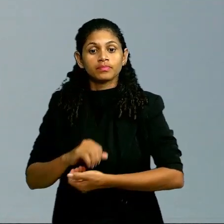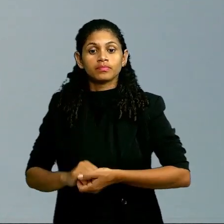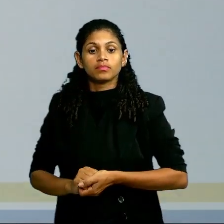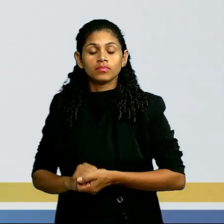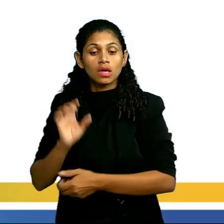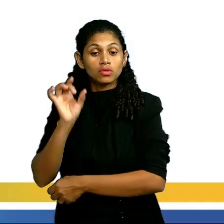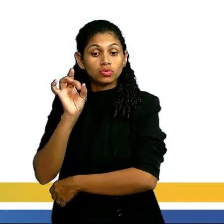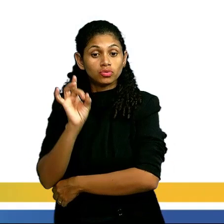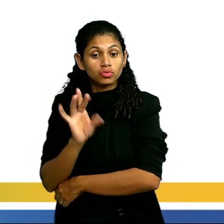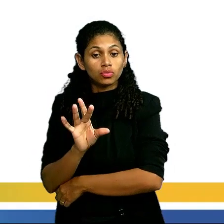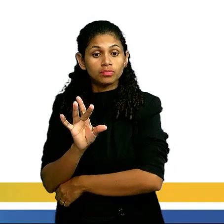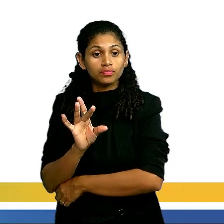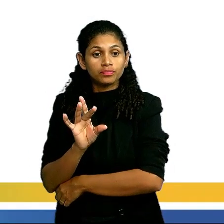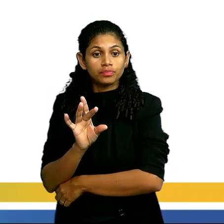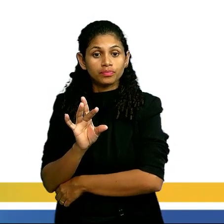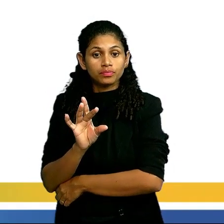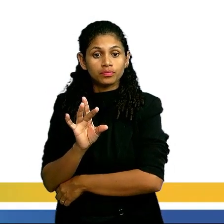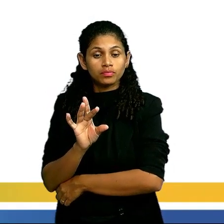só